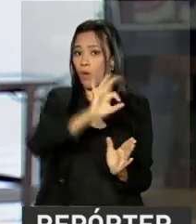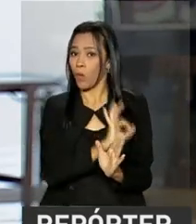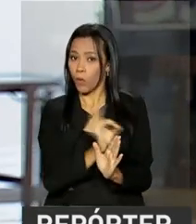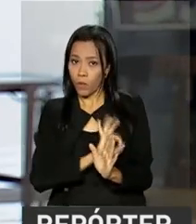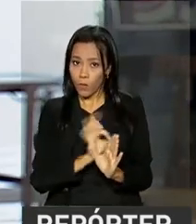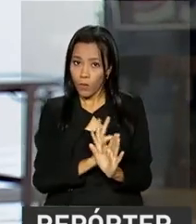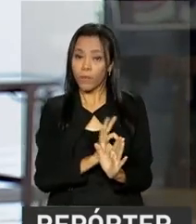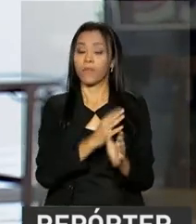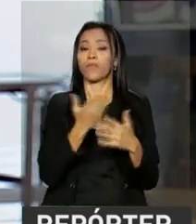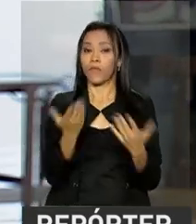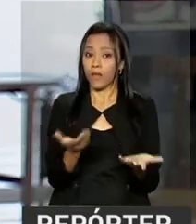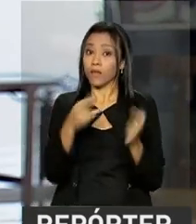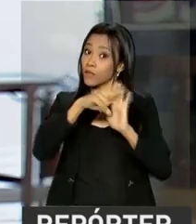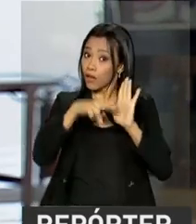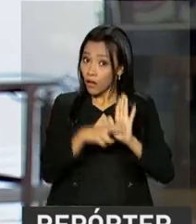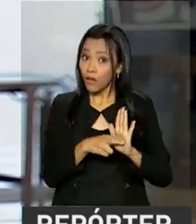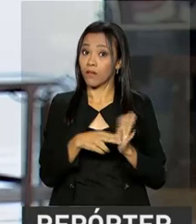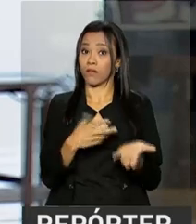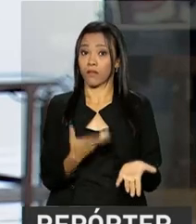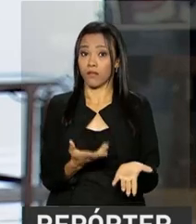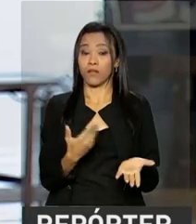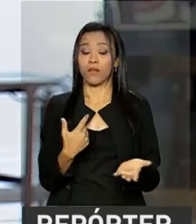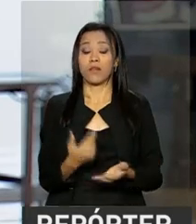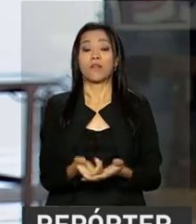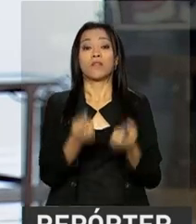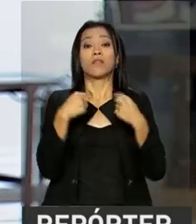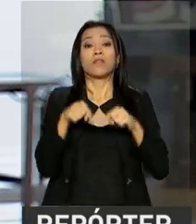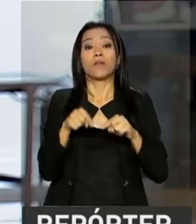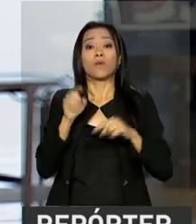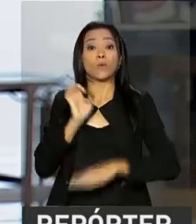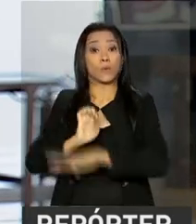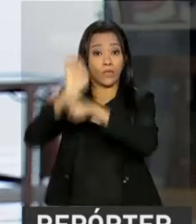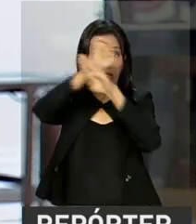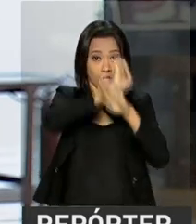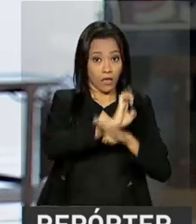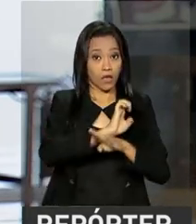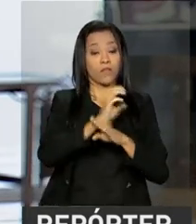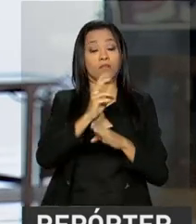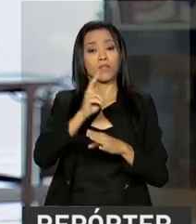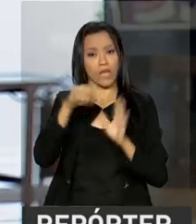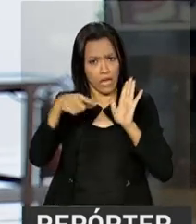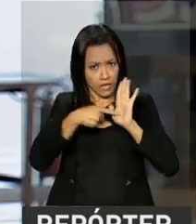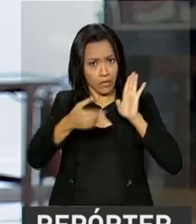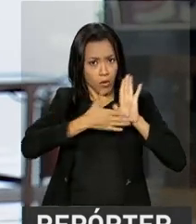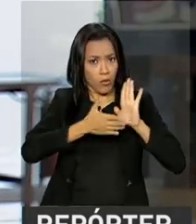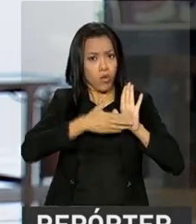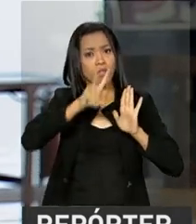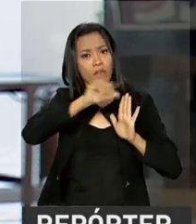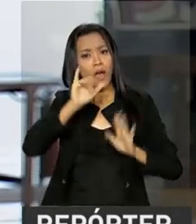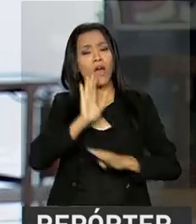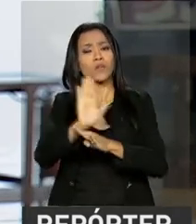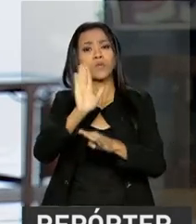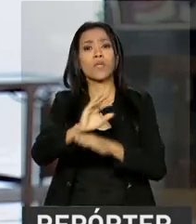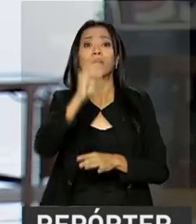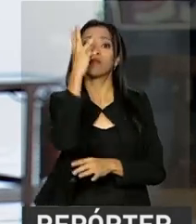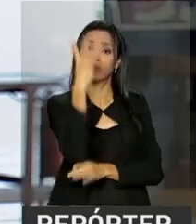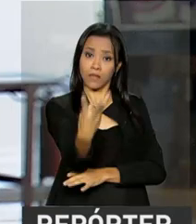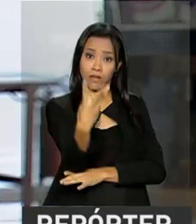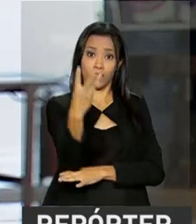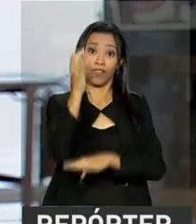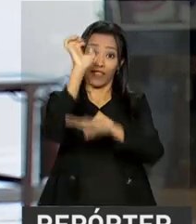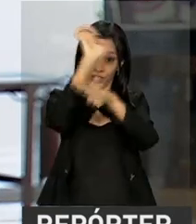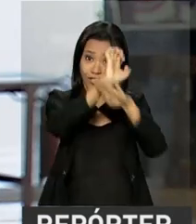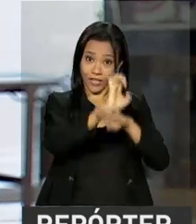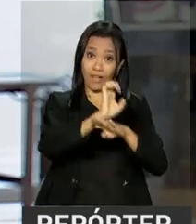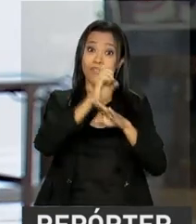leandro os estados que vão ser beneficiados a medida vai beneficiar principalmente três estados que a gente